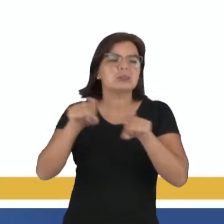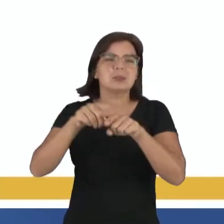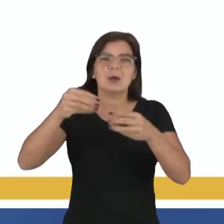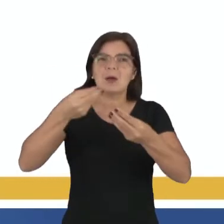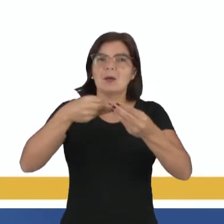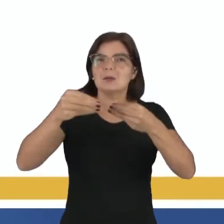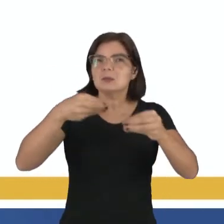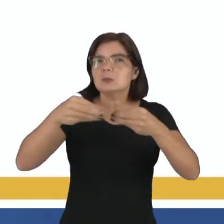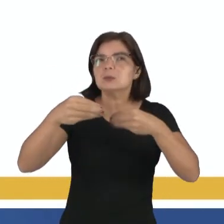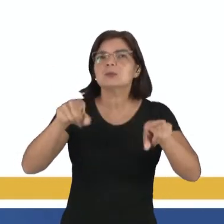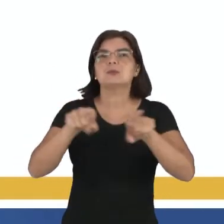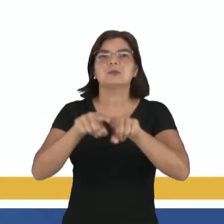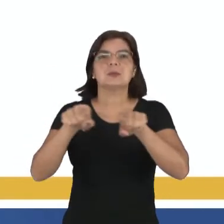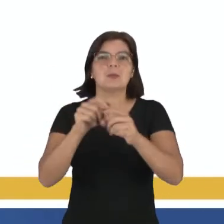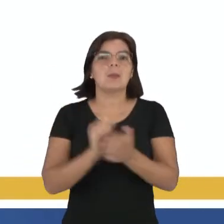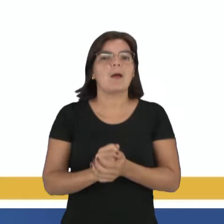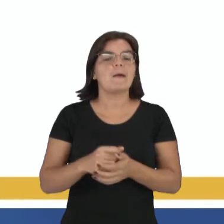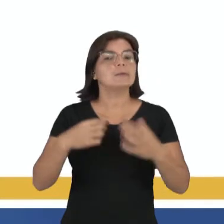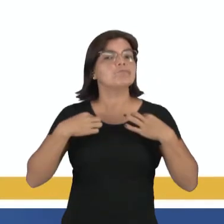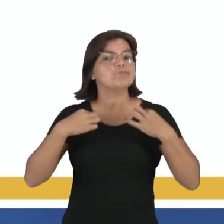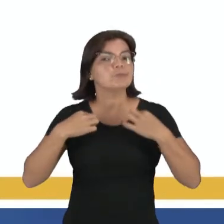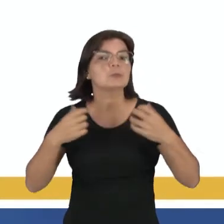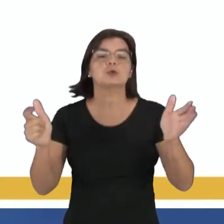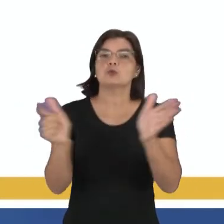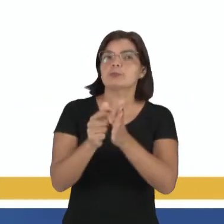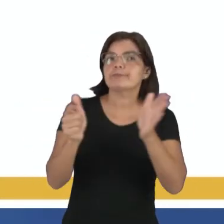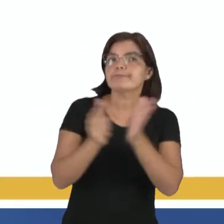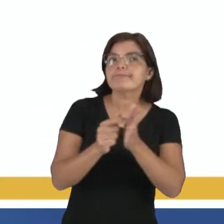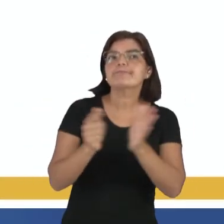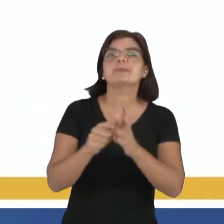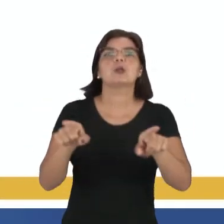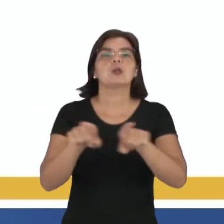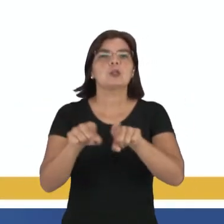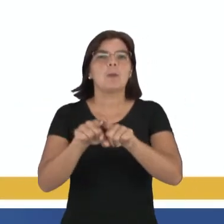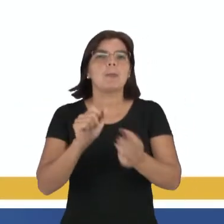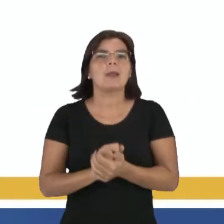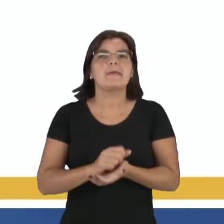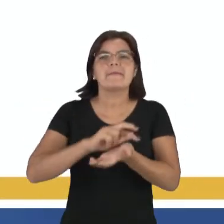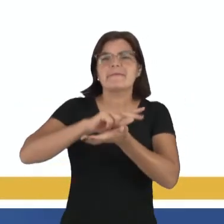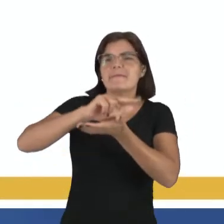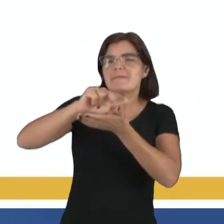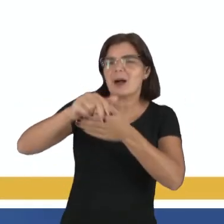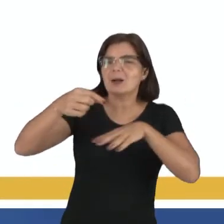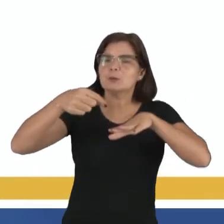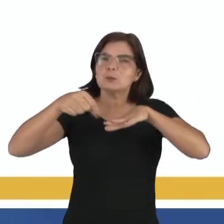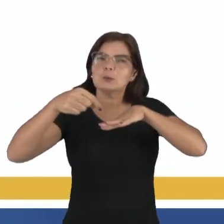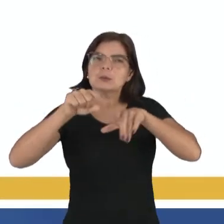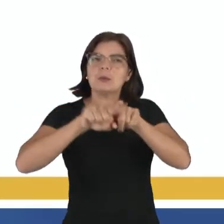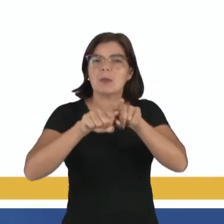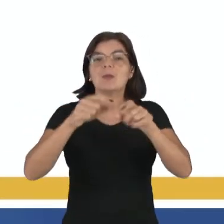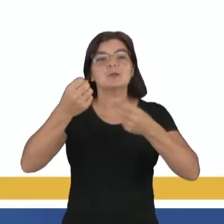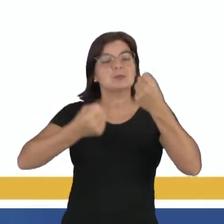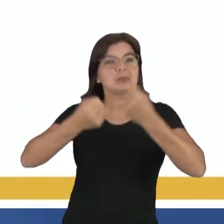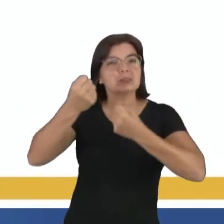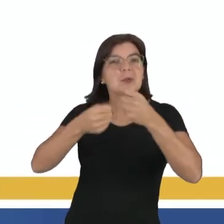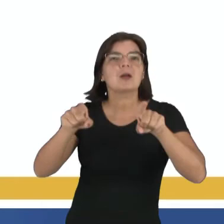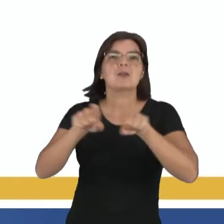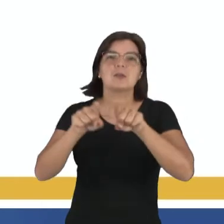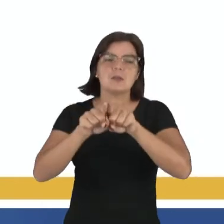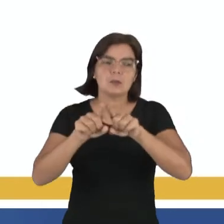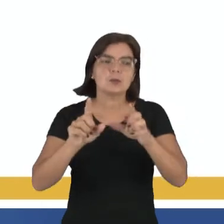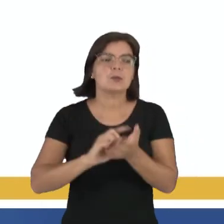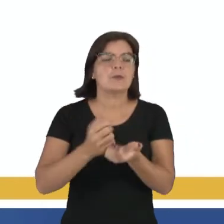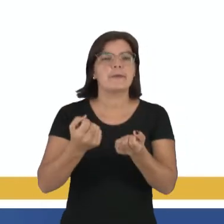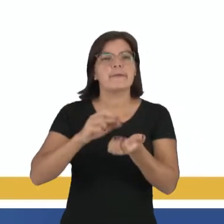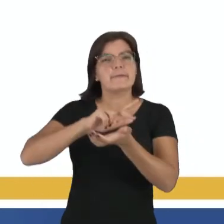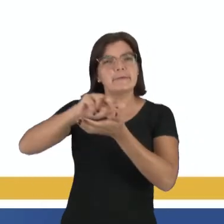corantes para obras de arte, tingimento de papel, fertilizantes, acabamentos esmaltados em veículos e eletrodomésticos,